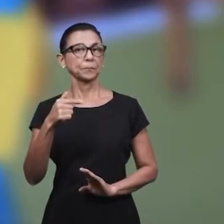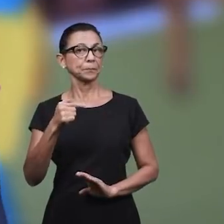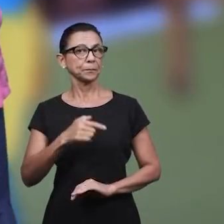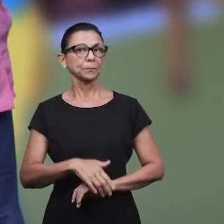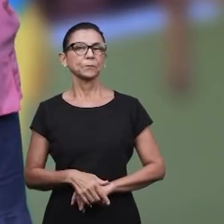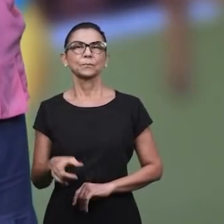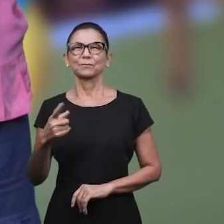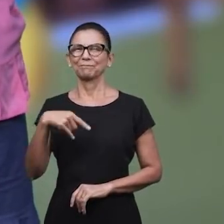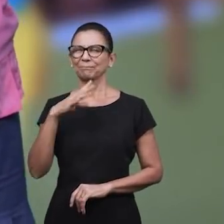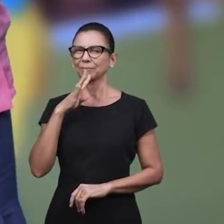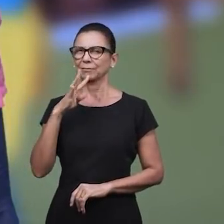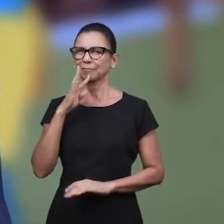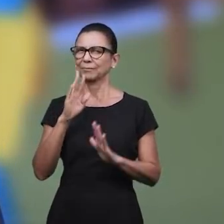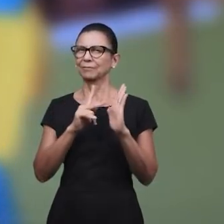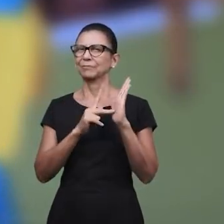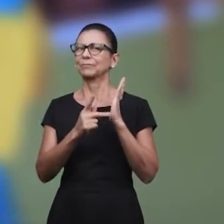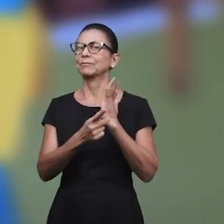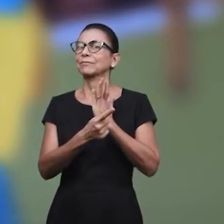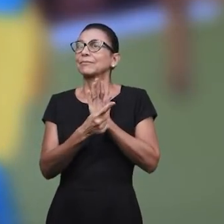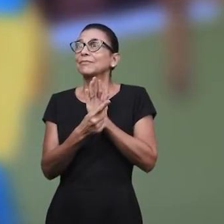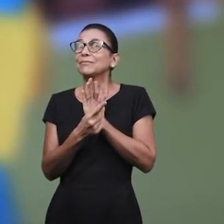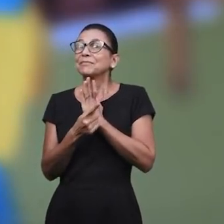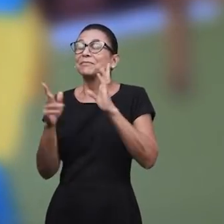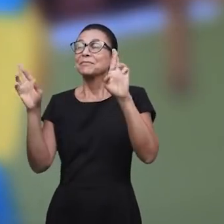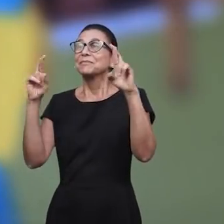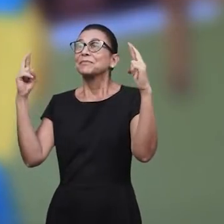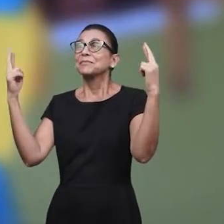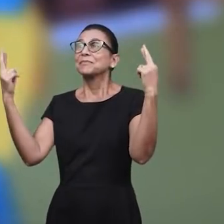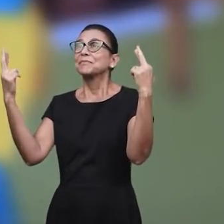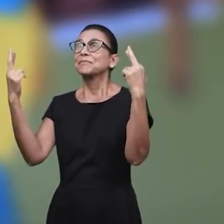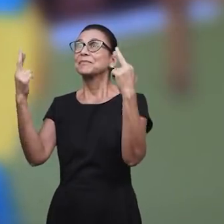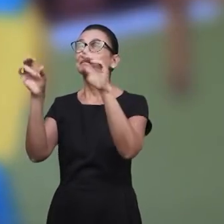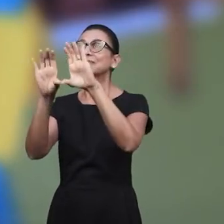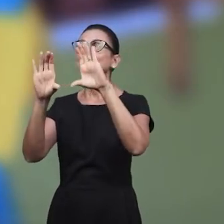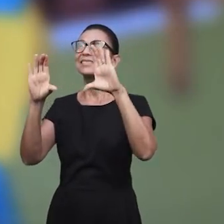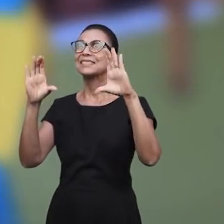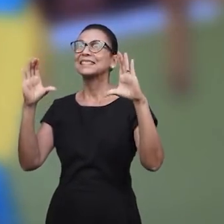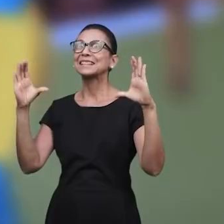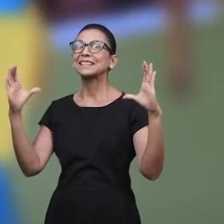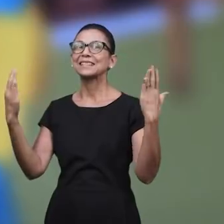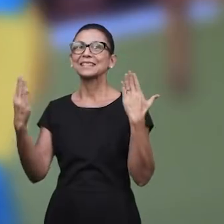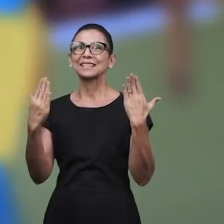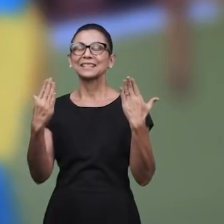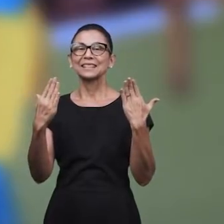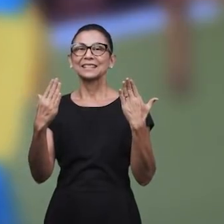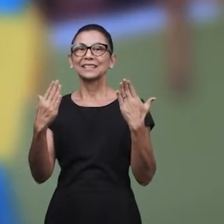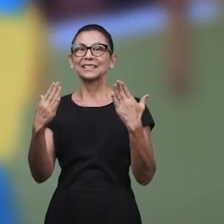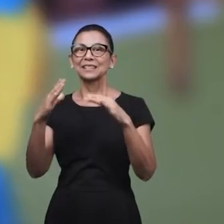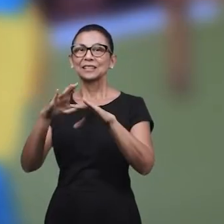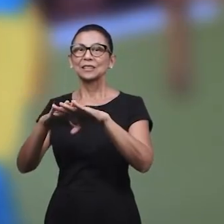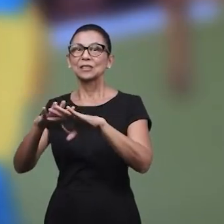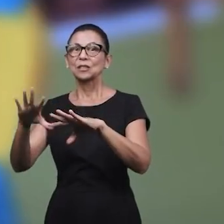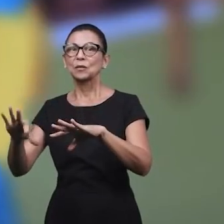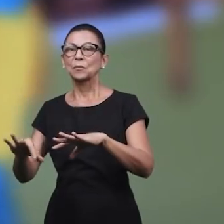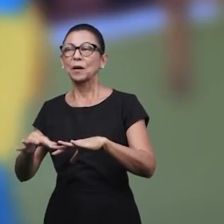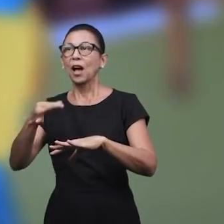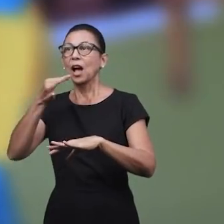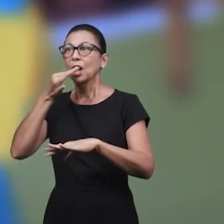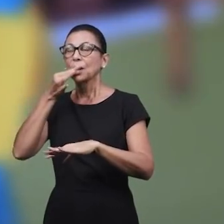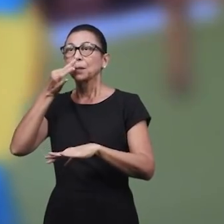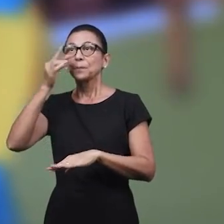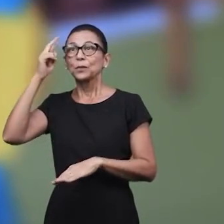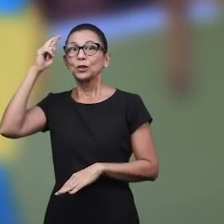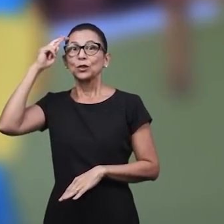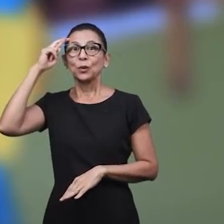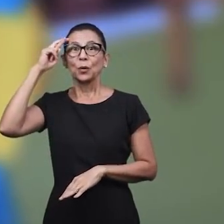Já conhecemos essa parábola, que o reino dos céus é como dono de uma vinha, de uma